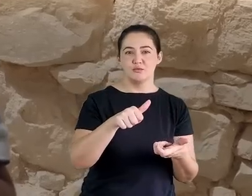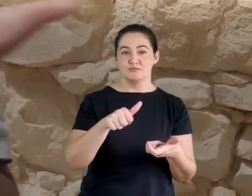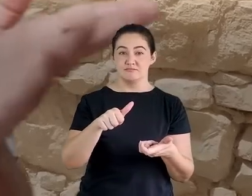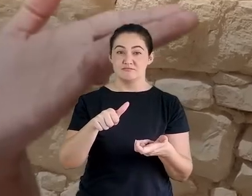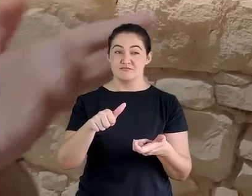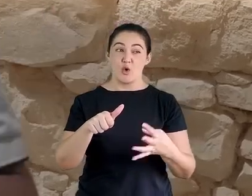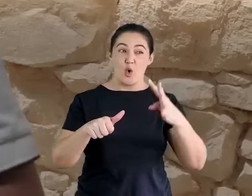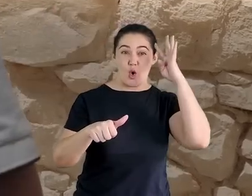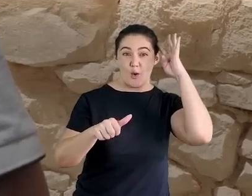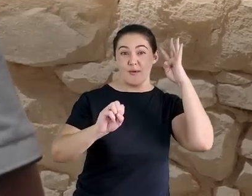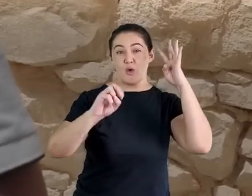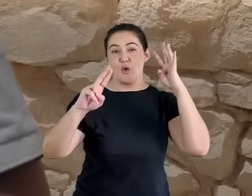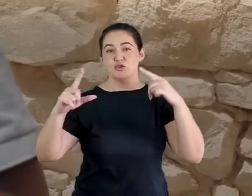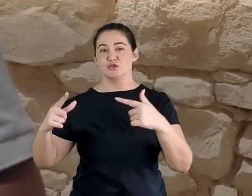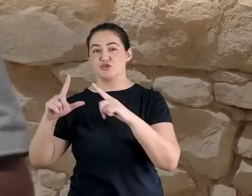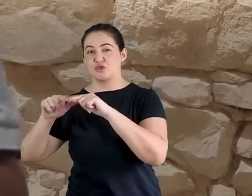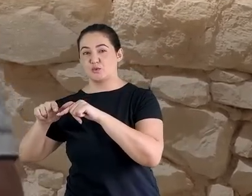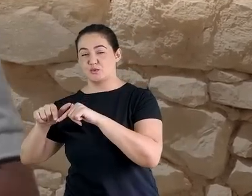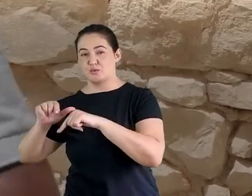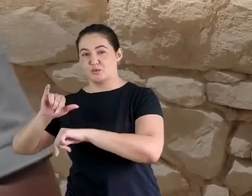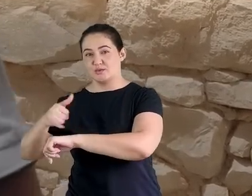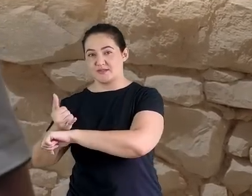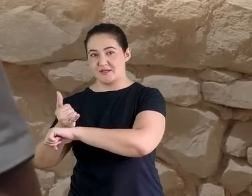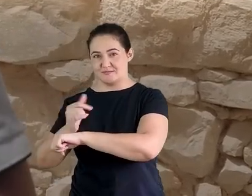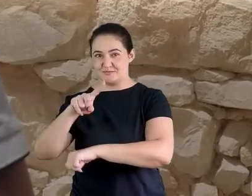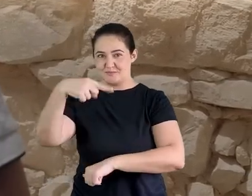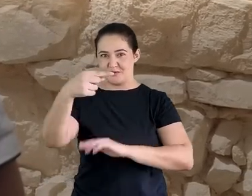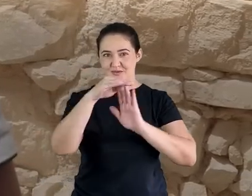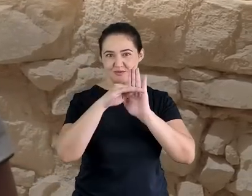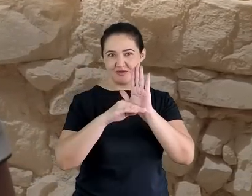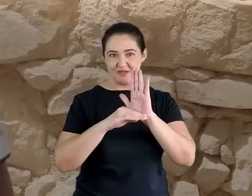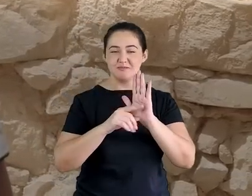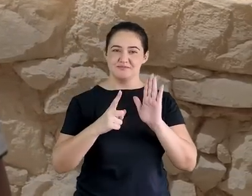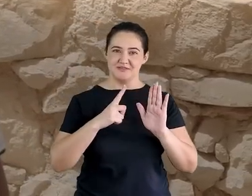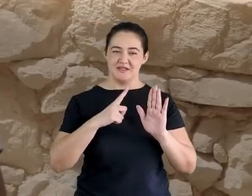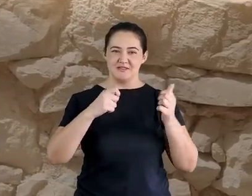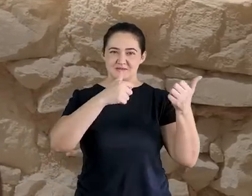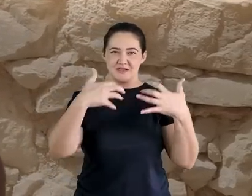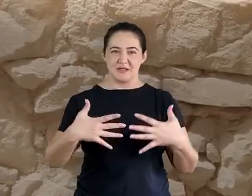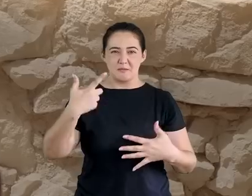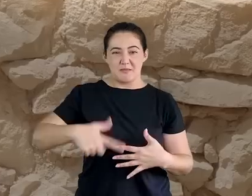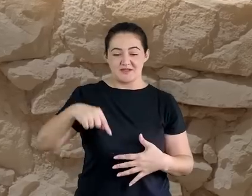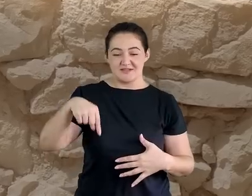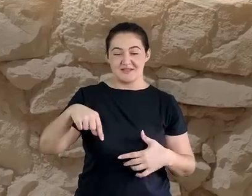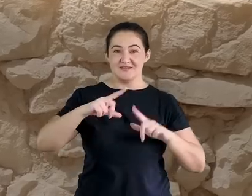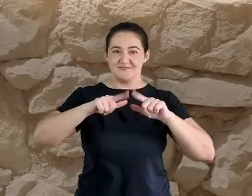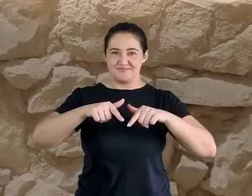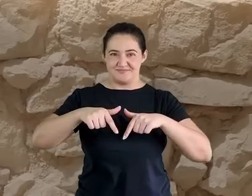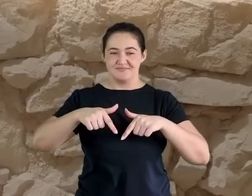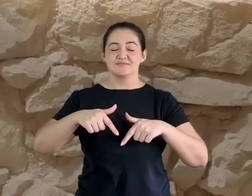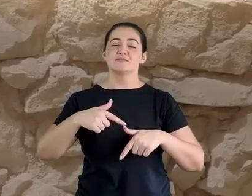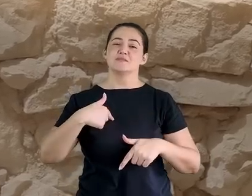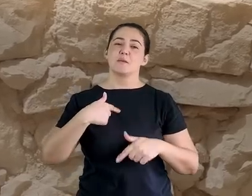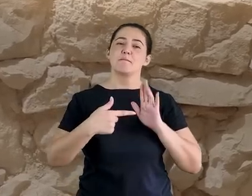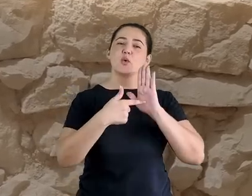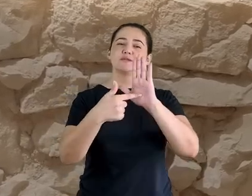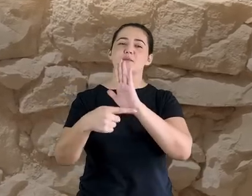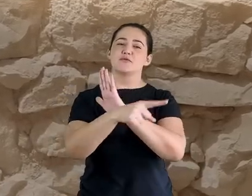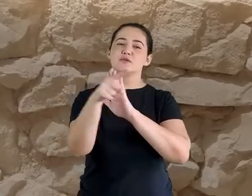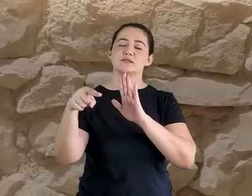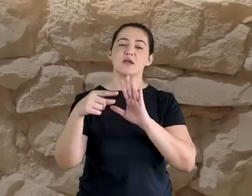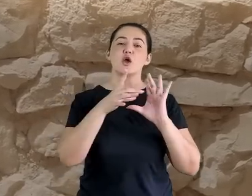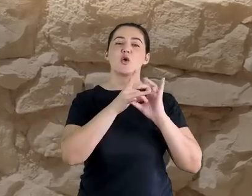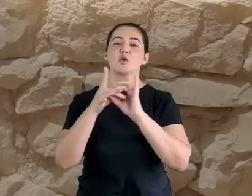Roma ou a Jerusalém? Na próxima semana nós continuaremos com mais programas Evidências gravados aqui em Israel para mostrar para você